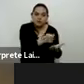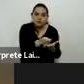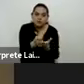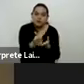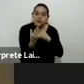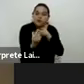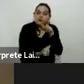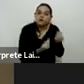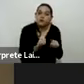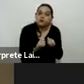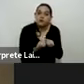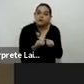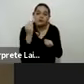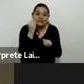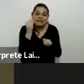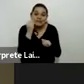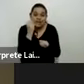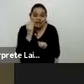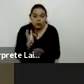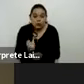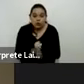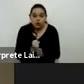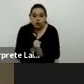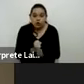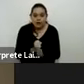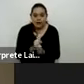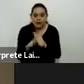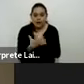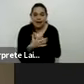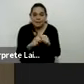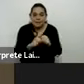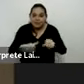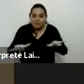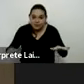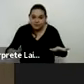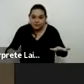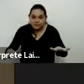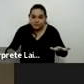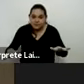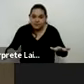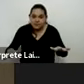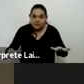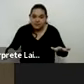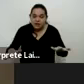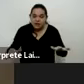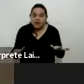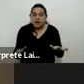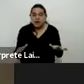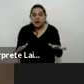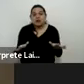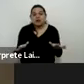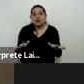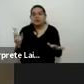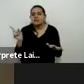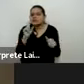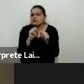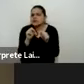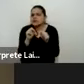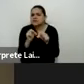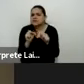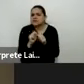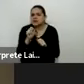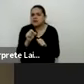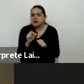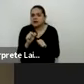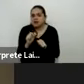a contenção da pandemia, não isentava, pelo contrário, não isentava o governo federal das responsabilidades